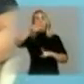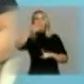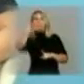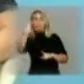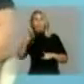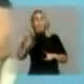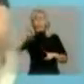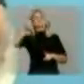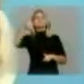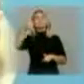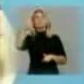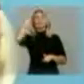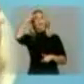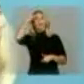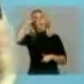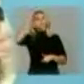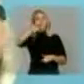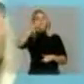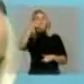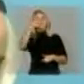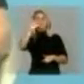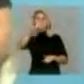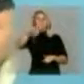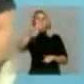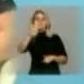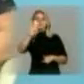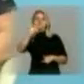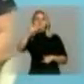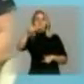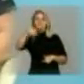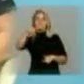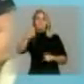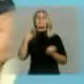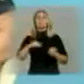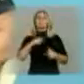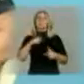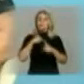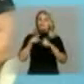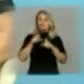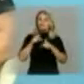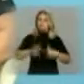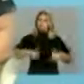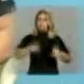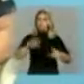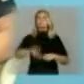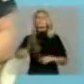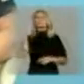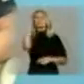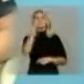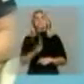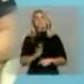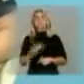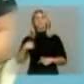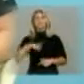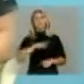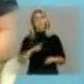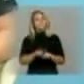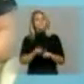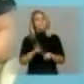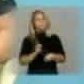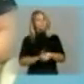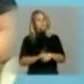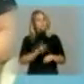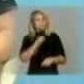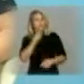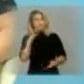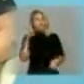e Moçambique. Então é importante que a gente tenha um trabalho forte no país hoje, inclusive que a gente está num momento muito